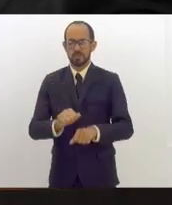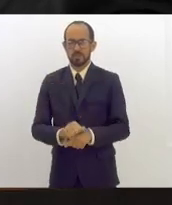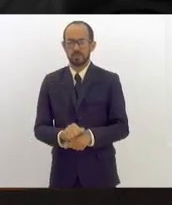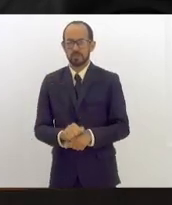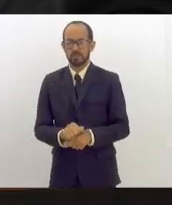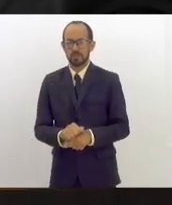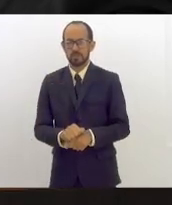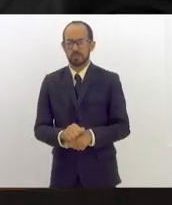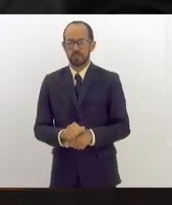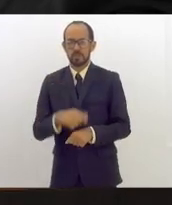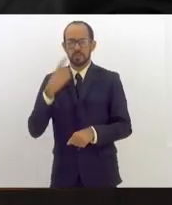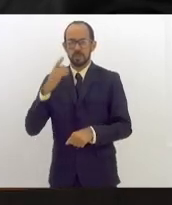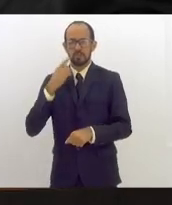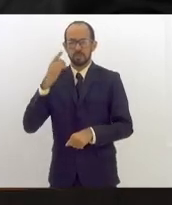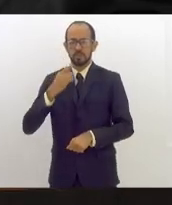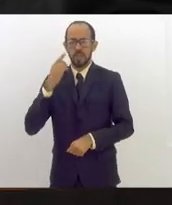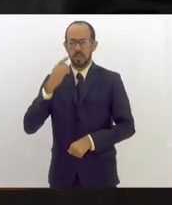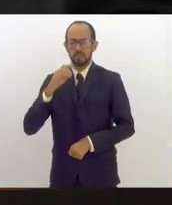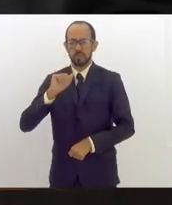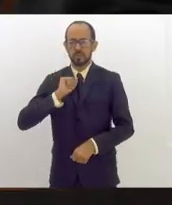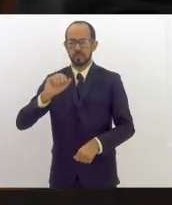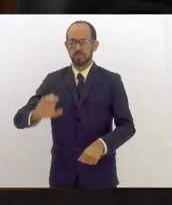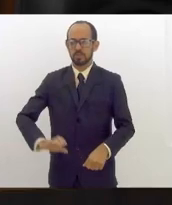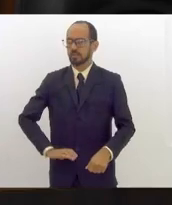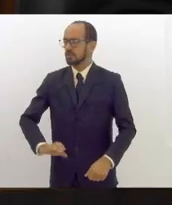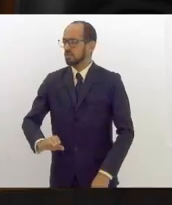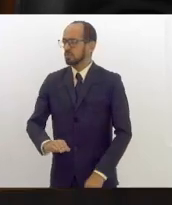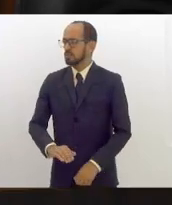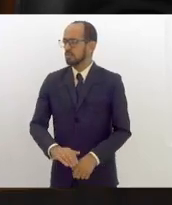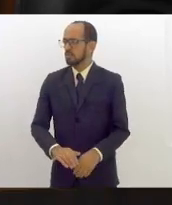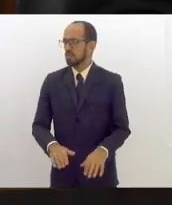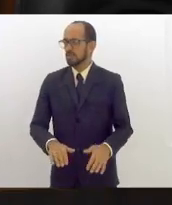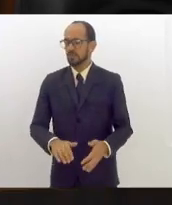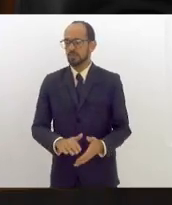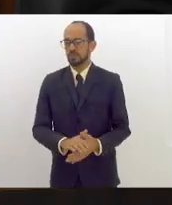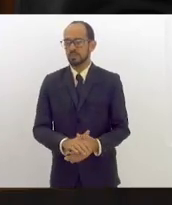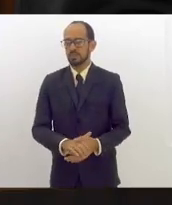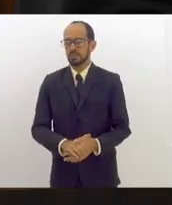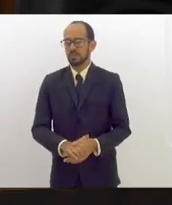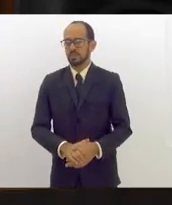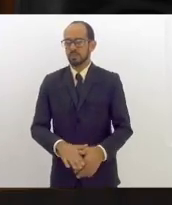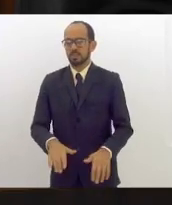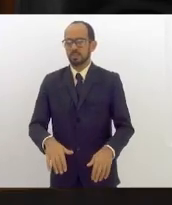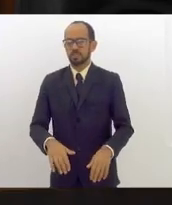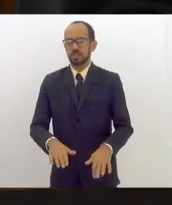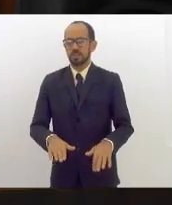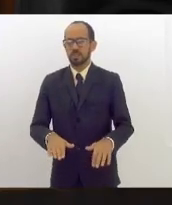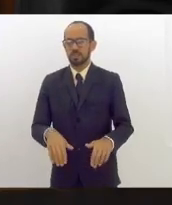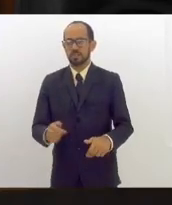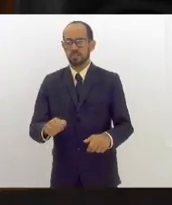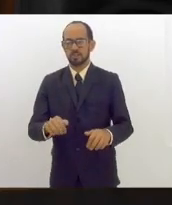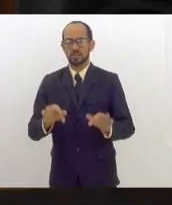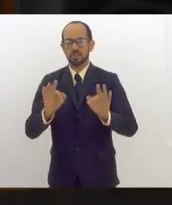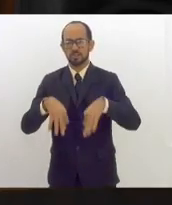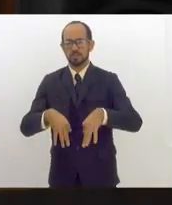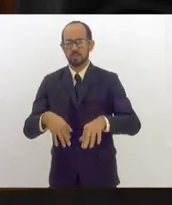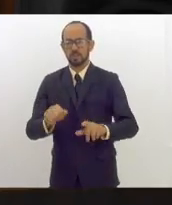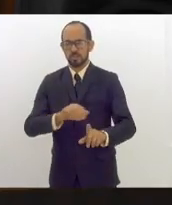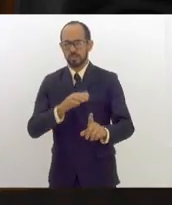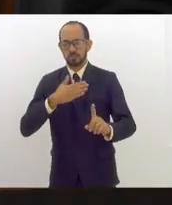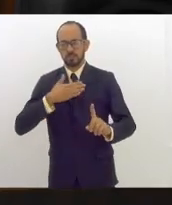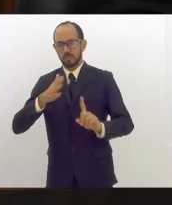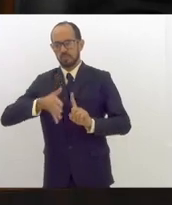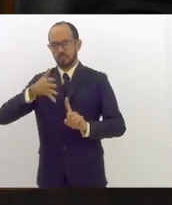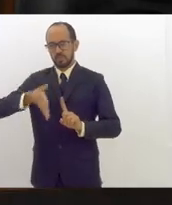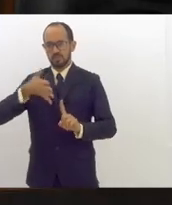Deputado André siciliano e agora eu falarei rapidamente nessa parte final da minha fala sobre vossa